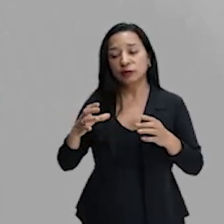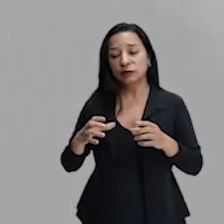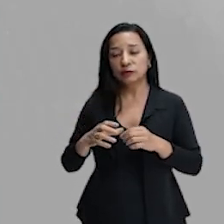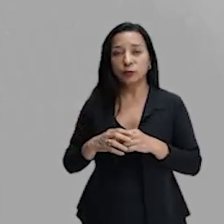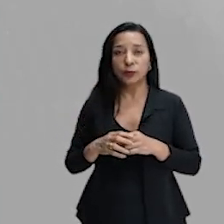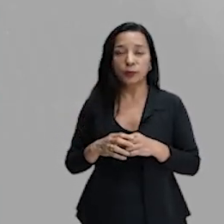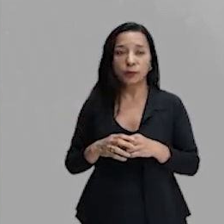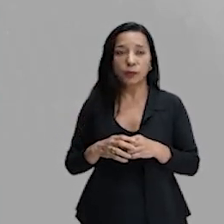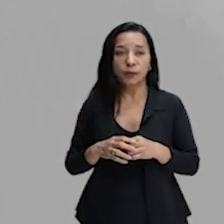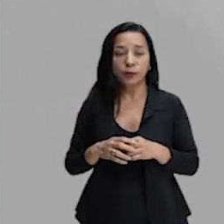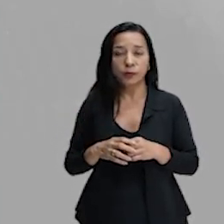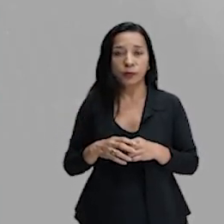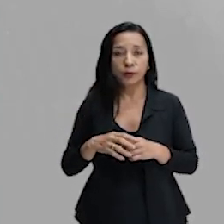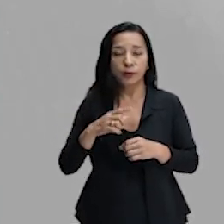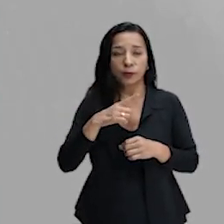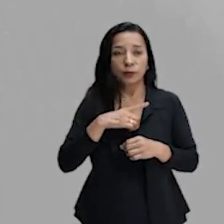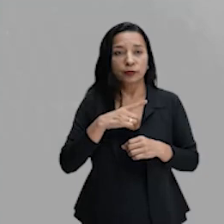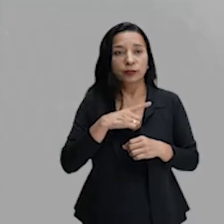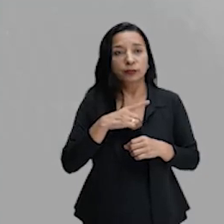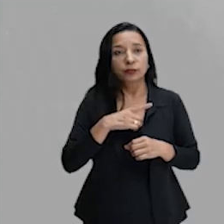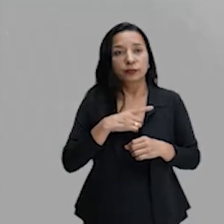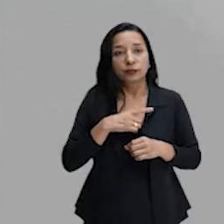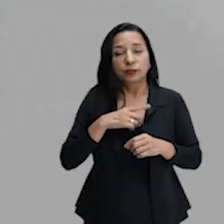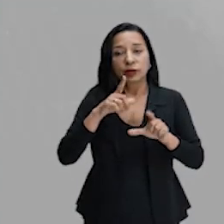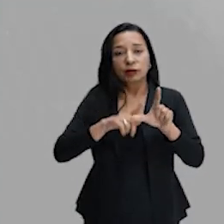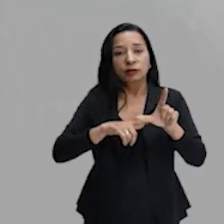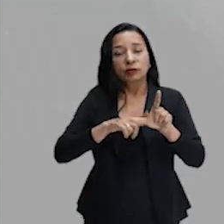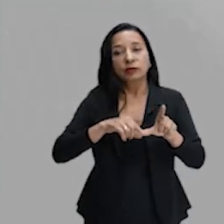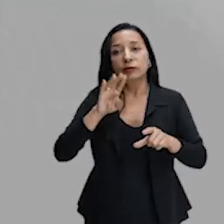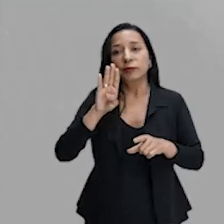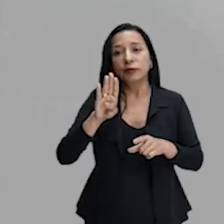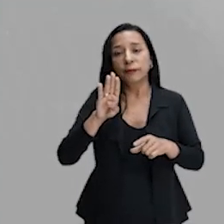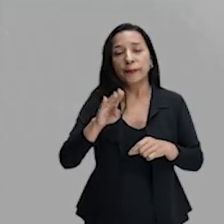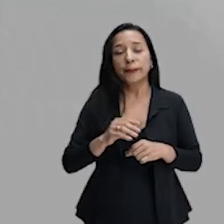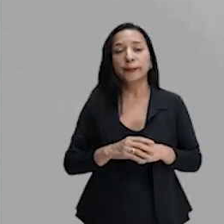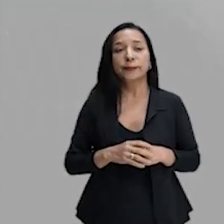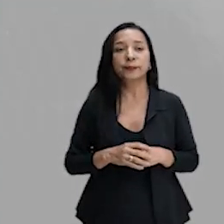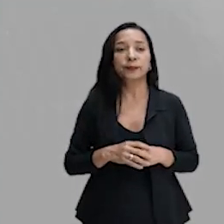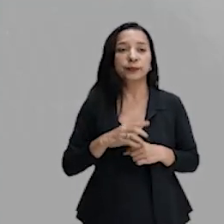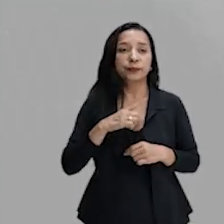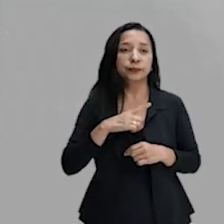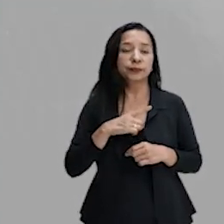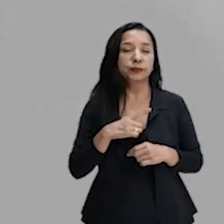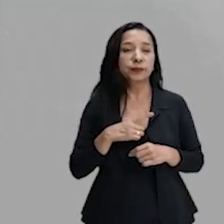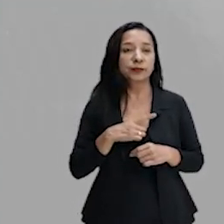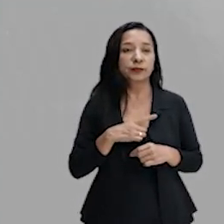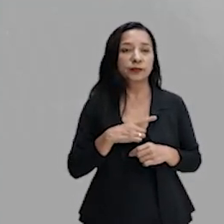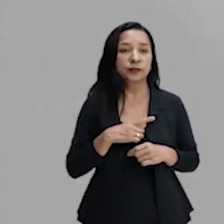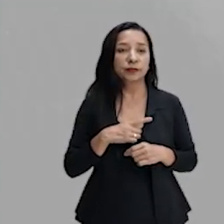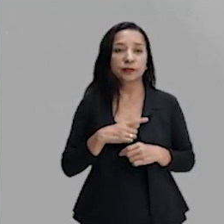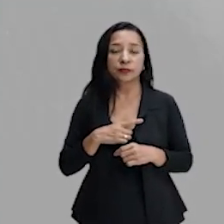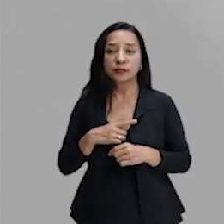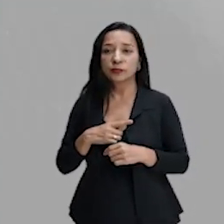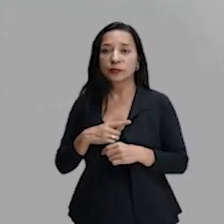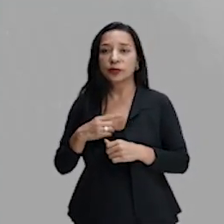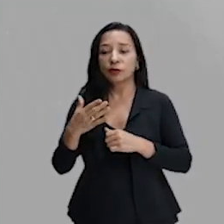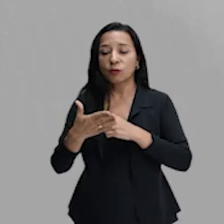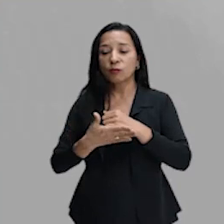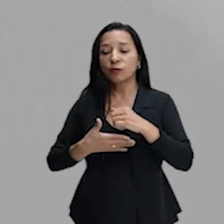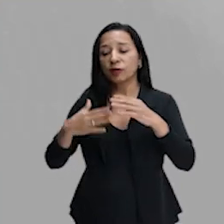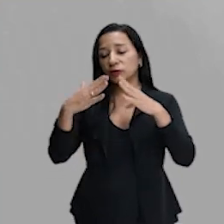recipiente aqui nessa letra B turma já aqui ó nós temos eh uma base que é um